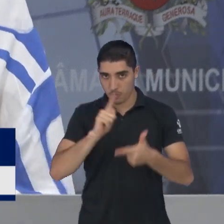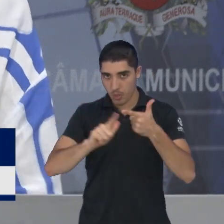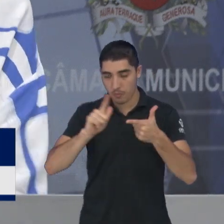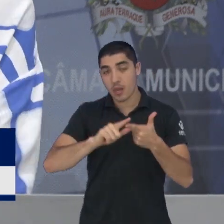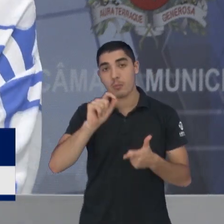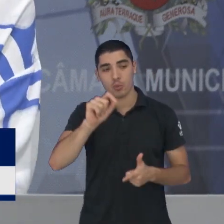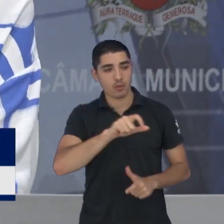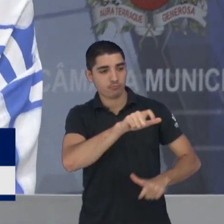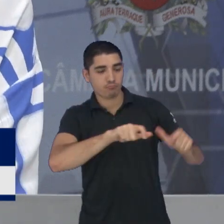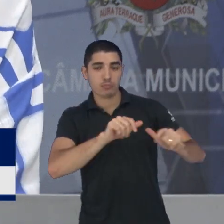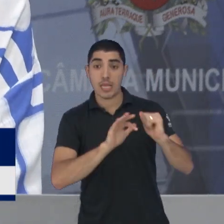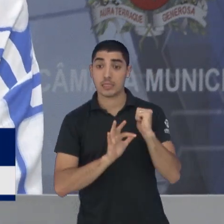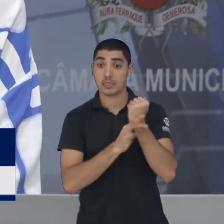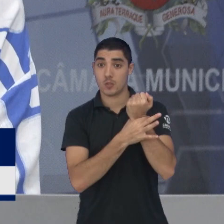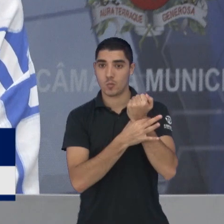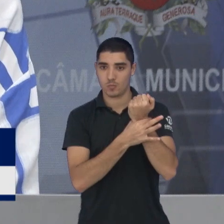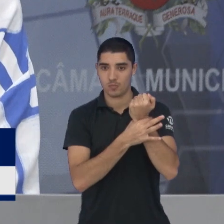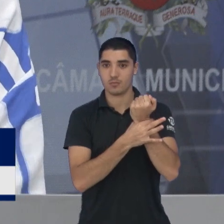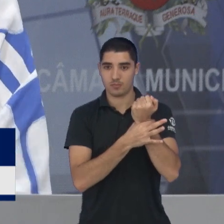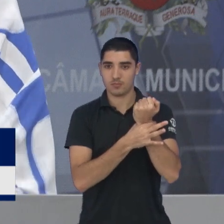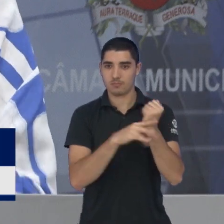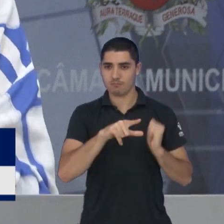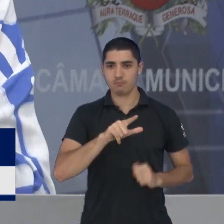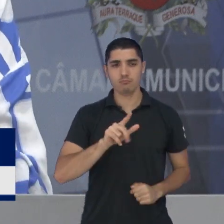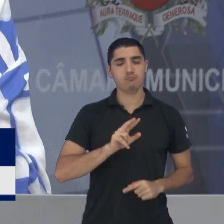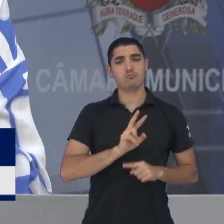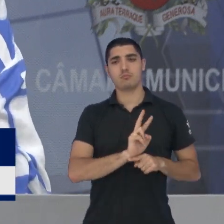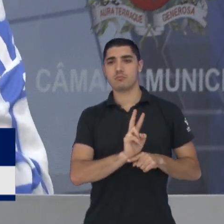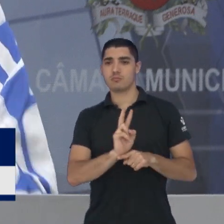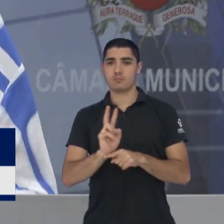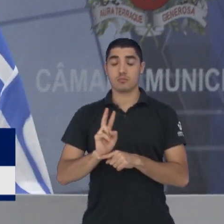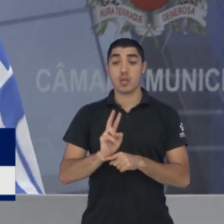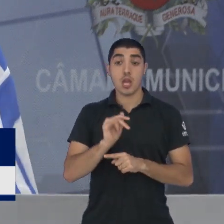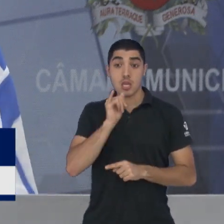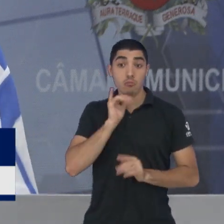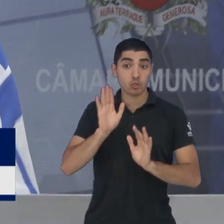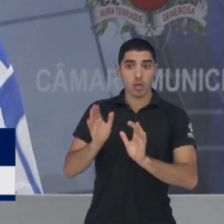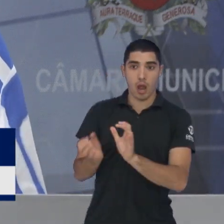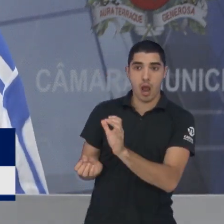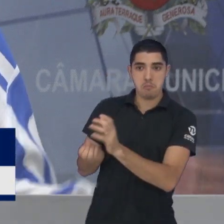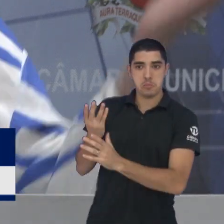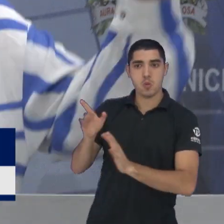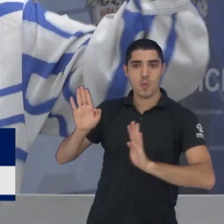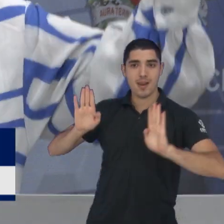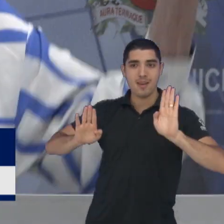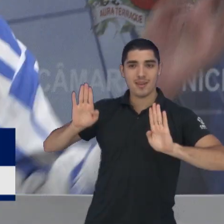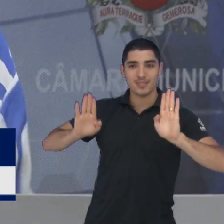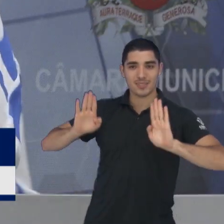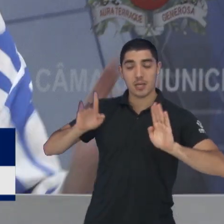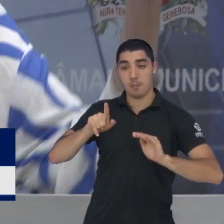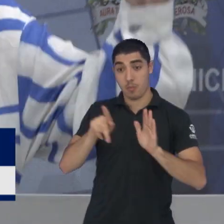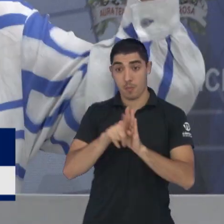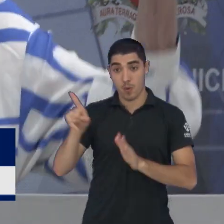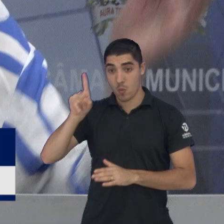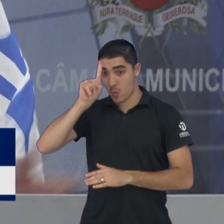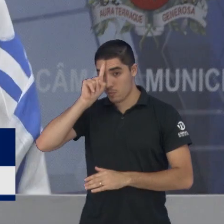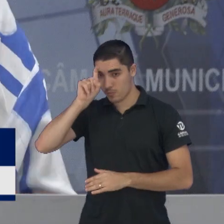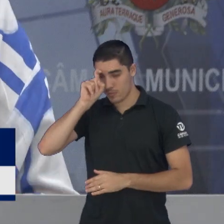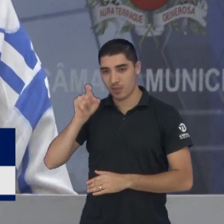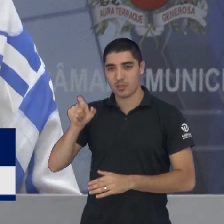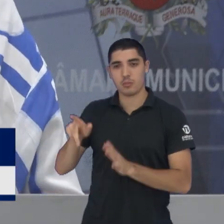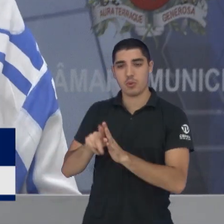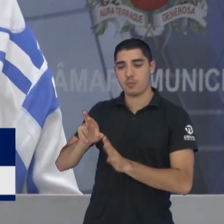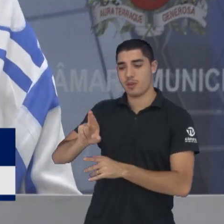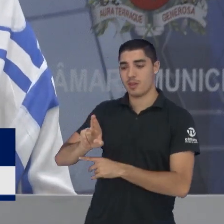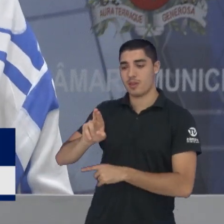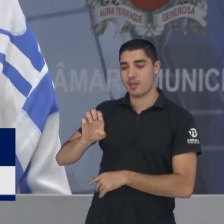um processo que começou de licitação, abrir o edital de licitação do Hospital Retaguarda, que foi fechado